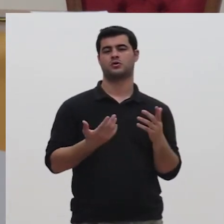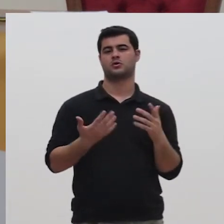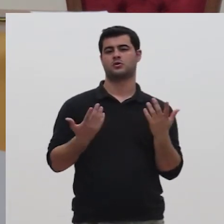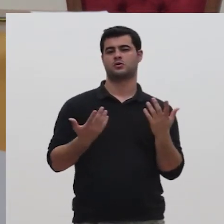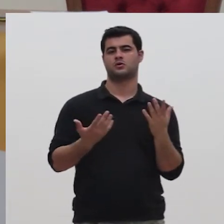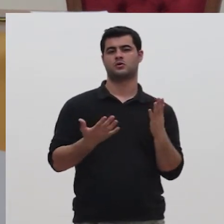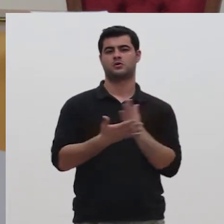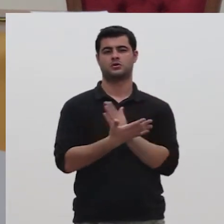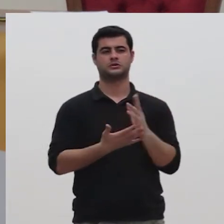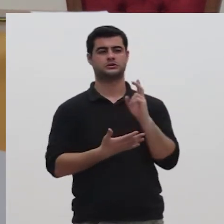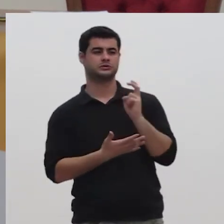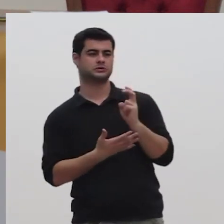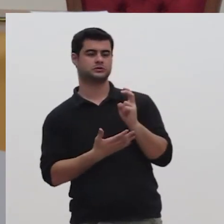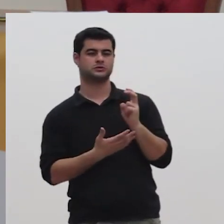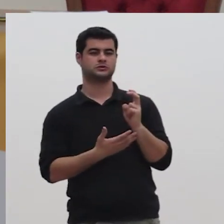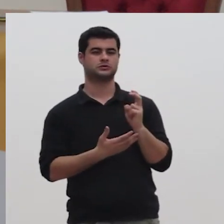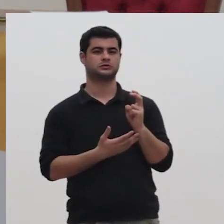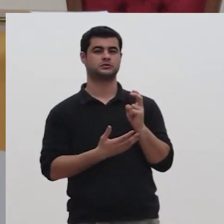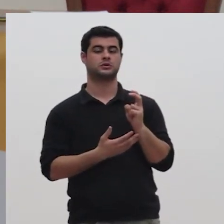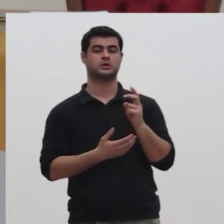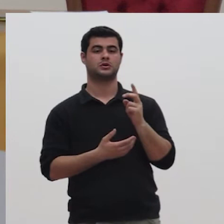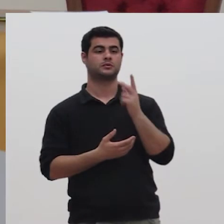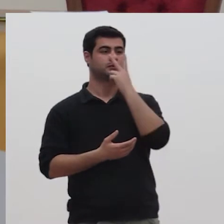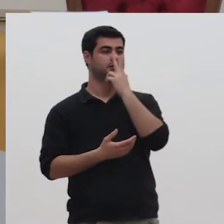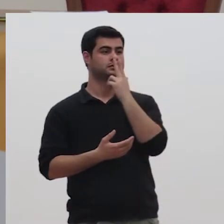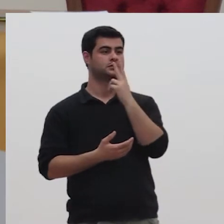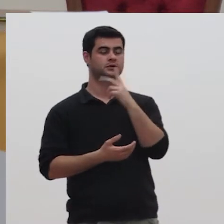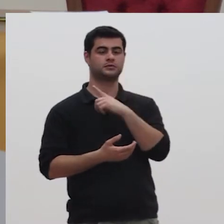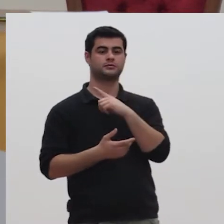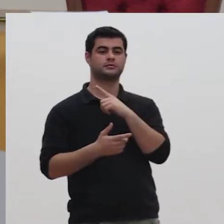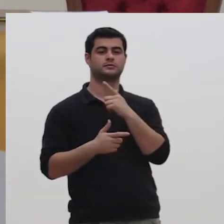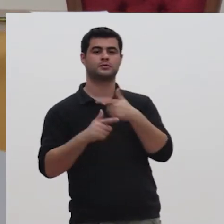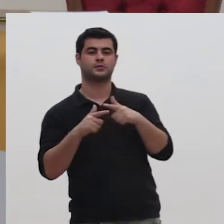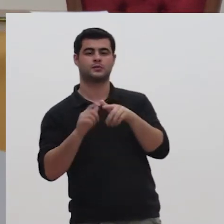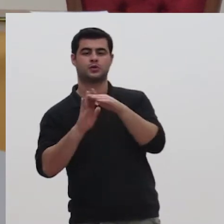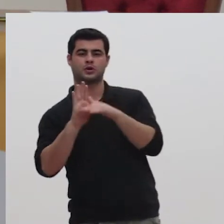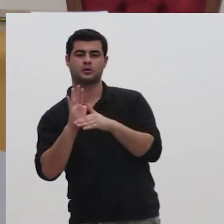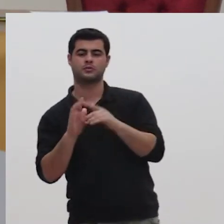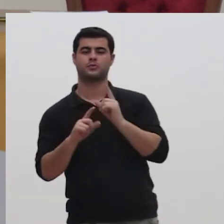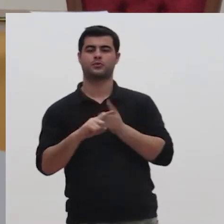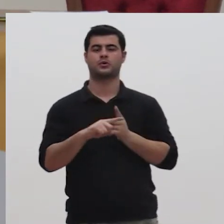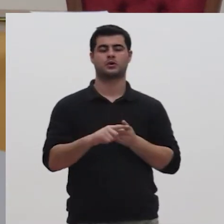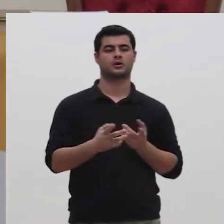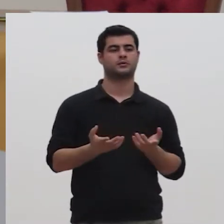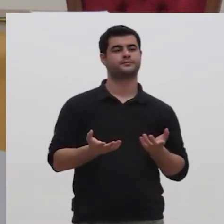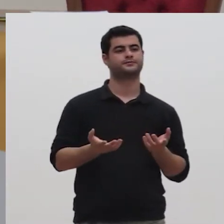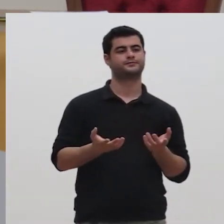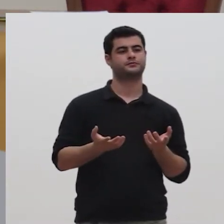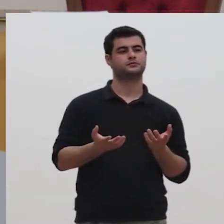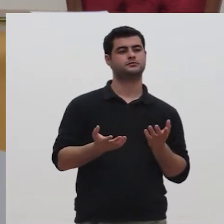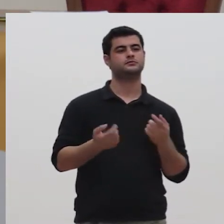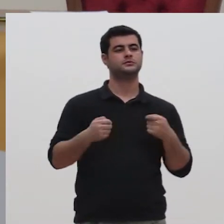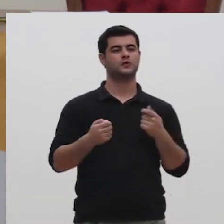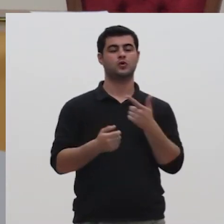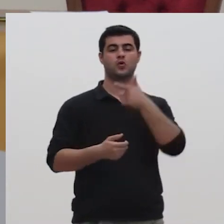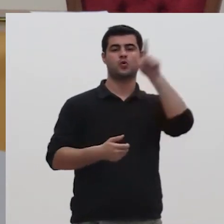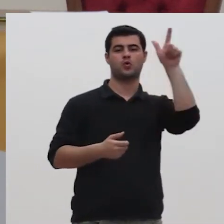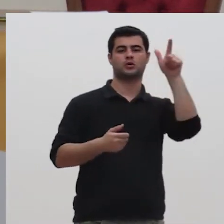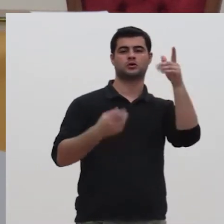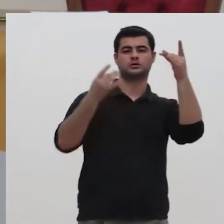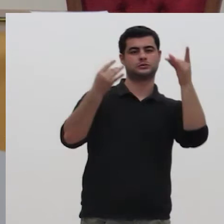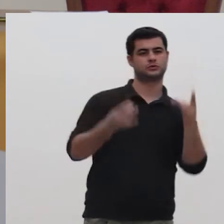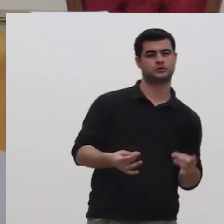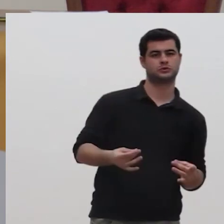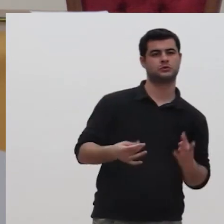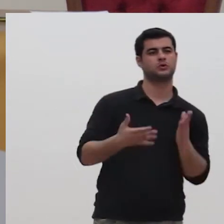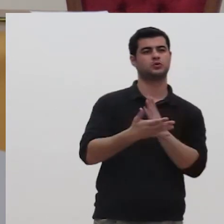e 5. Se visita os programas mais desenvolvidos, eles se queixam porque deveriam ter uma outra distribuição. Na realidade, todas essas